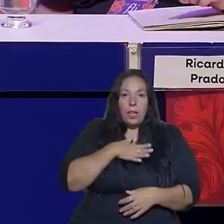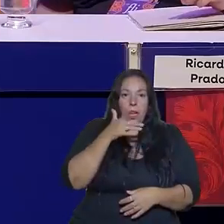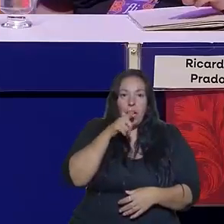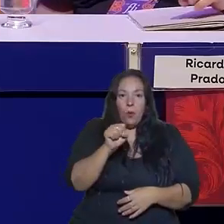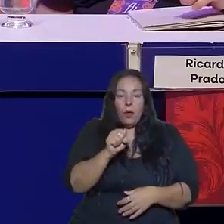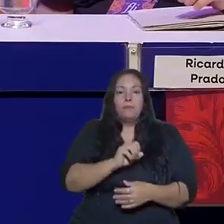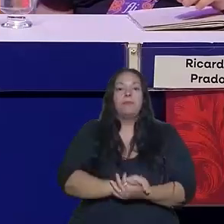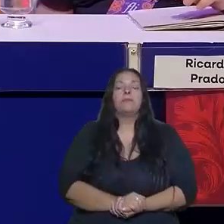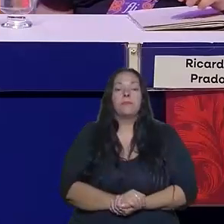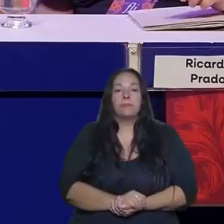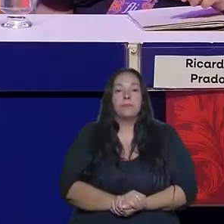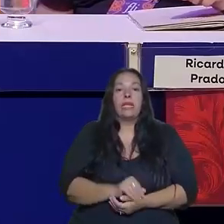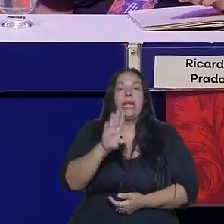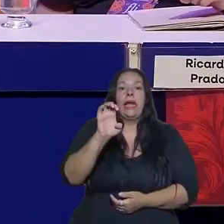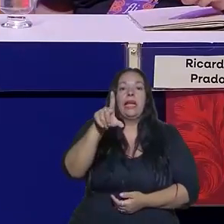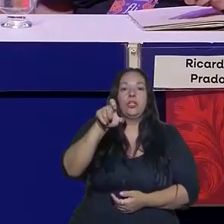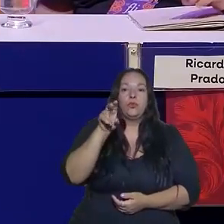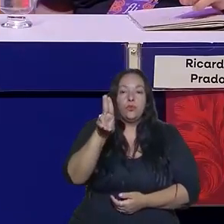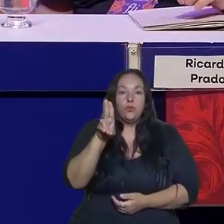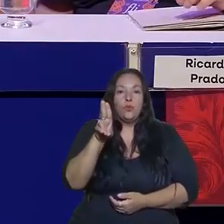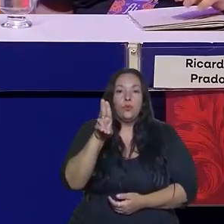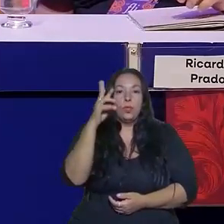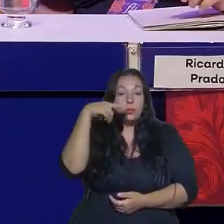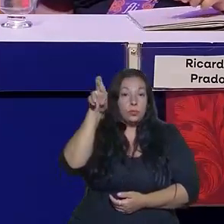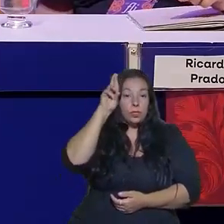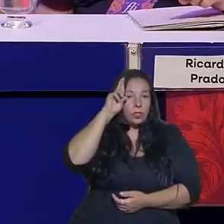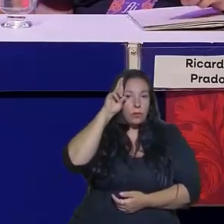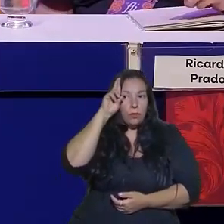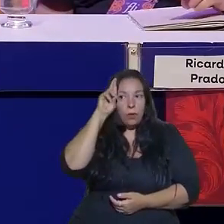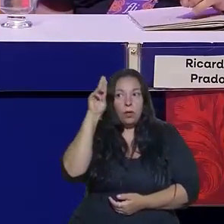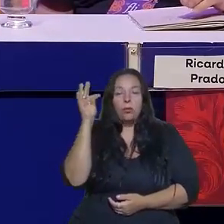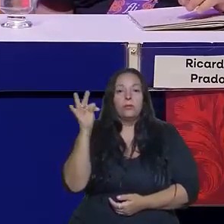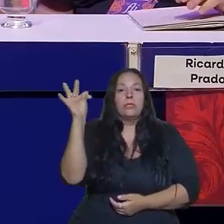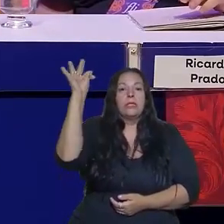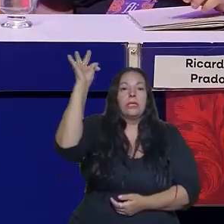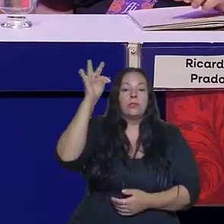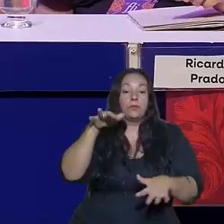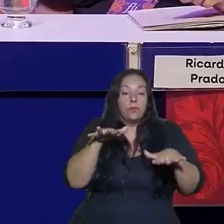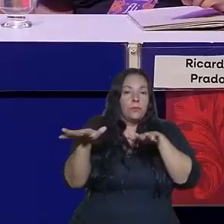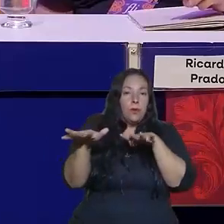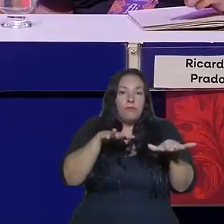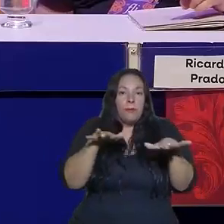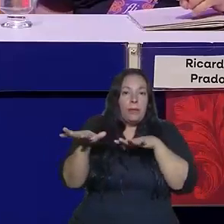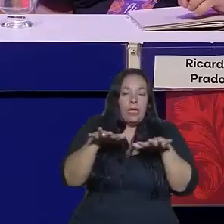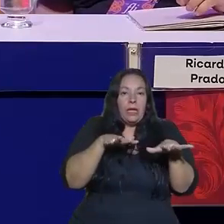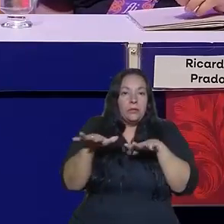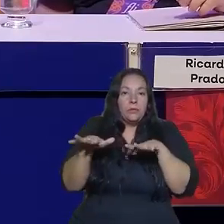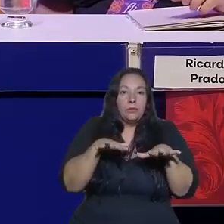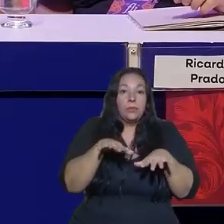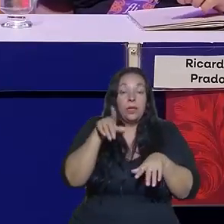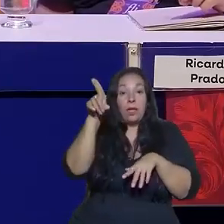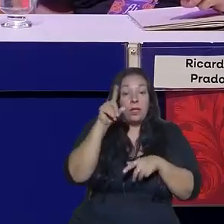né? Exu é o senhor dos trânsitos, é o senhor dos movimentos, é aquele